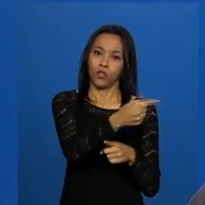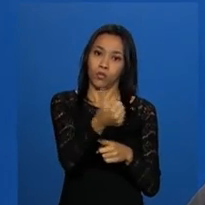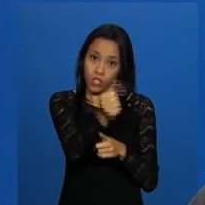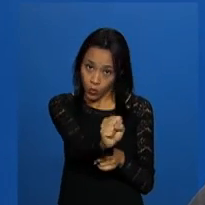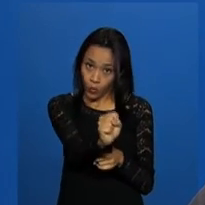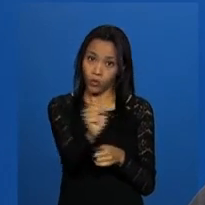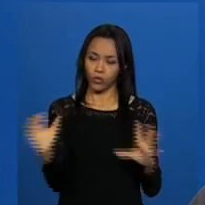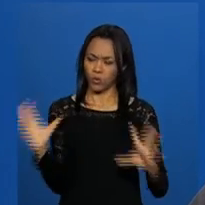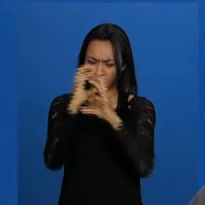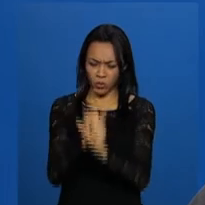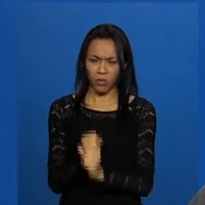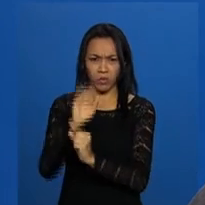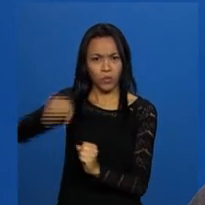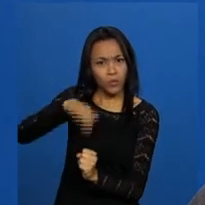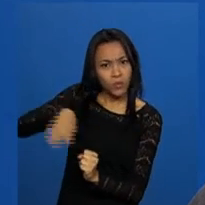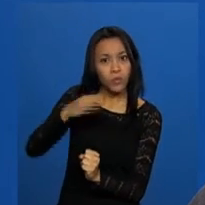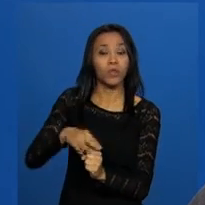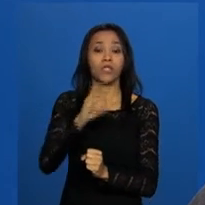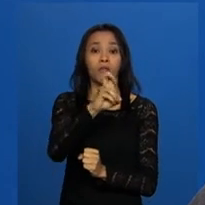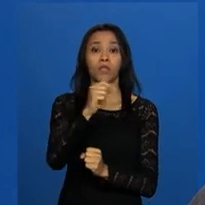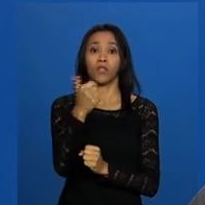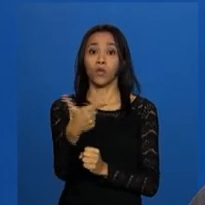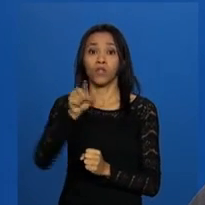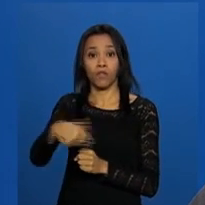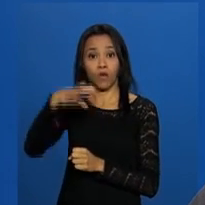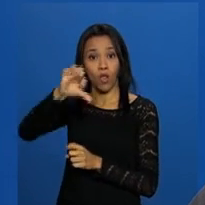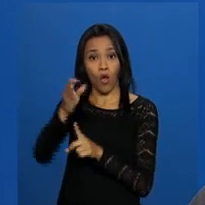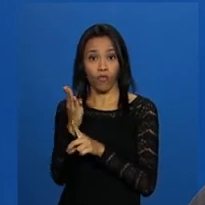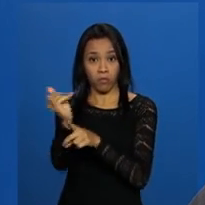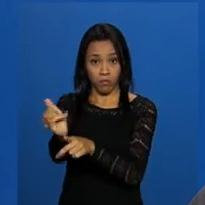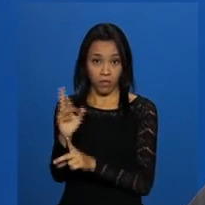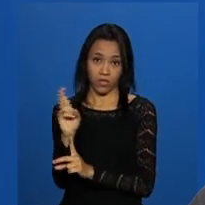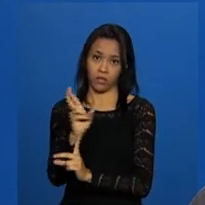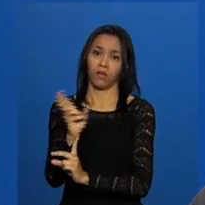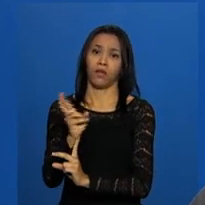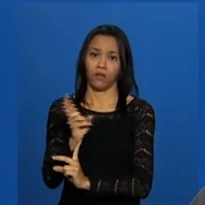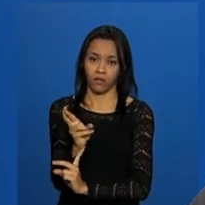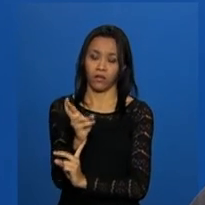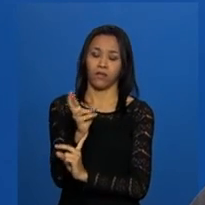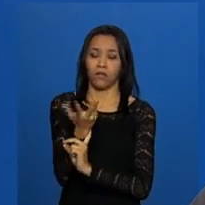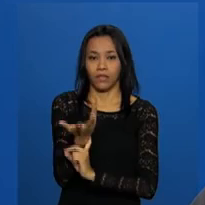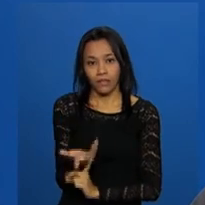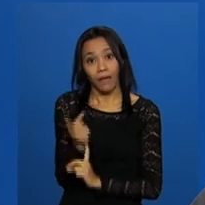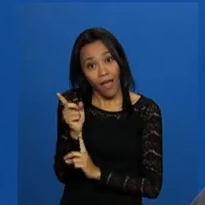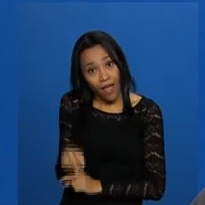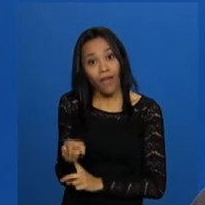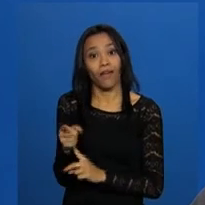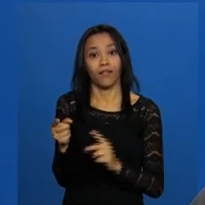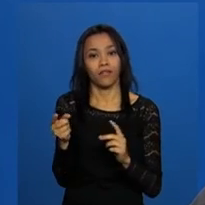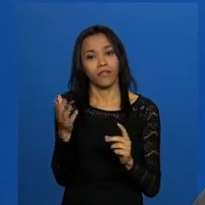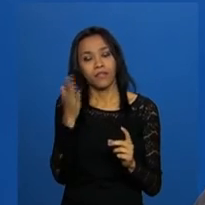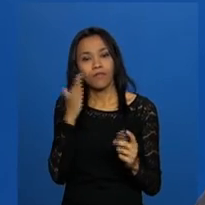2018, totalizando 52,9 bilhões de reais. Isso em termos nominais